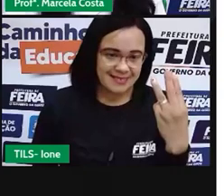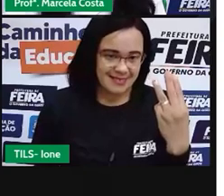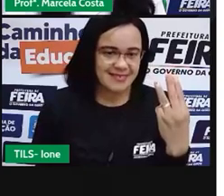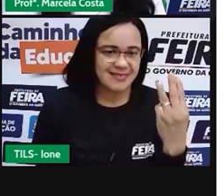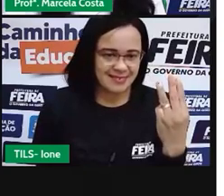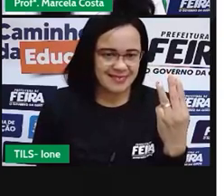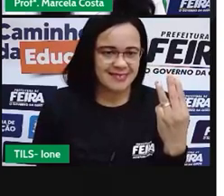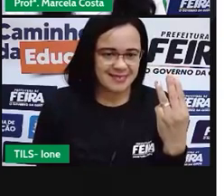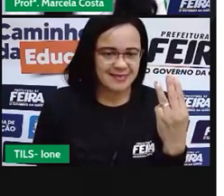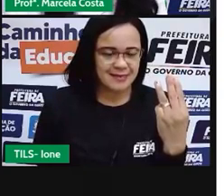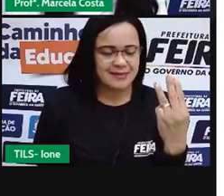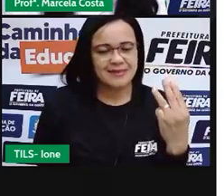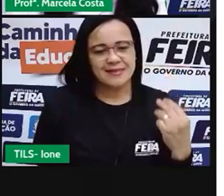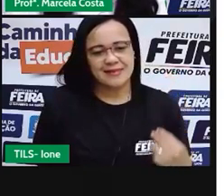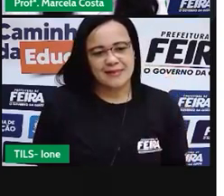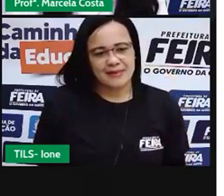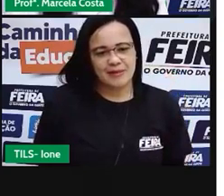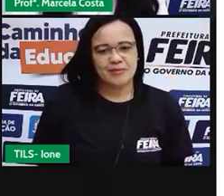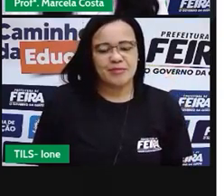Olha o triângulo.